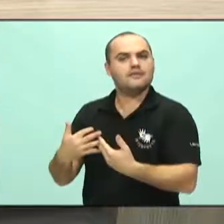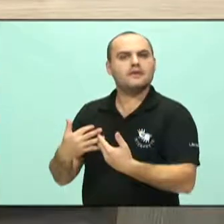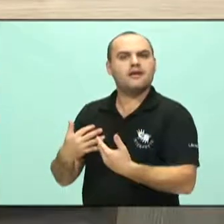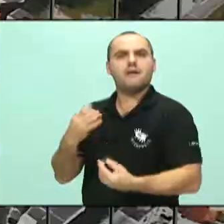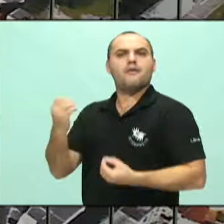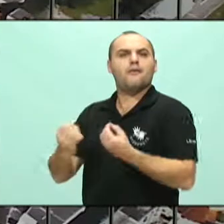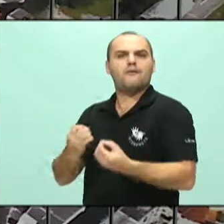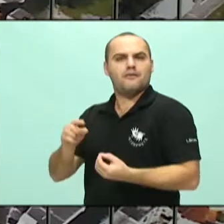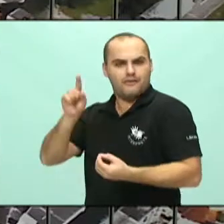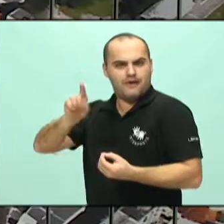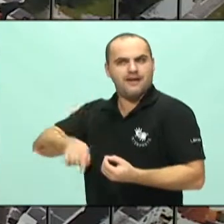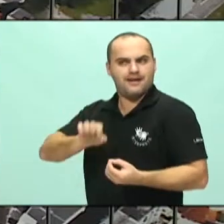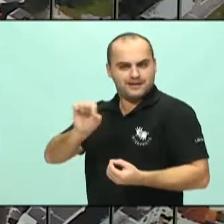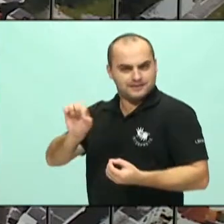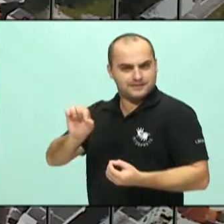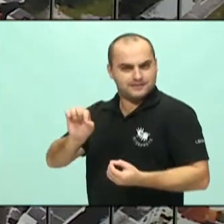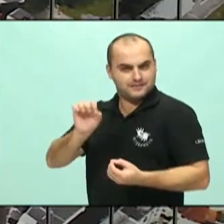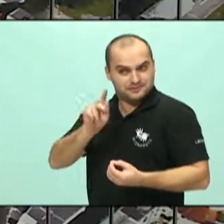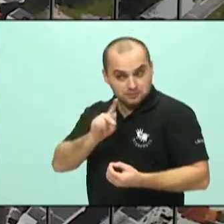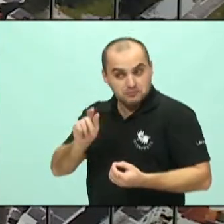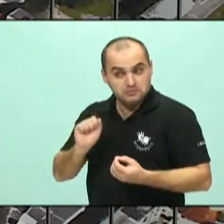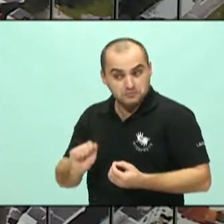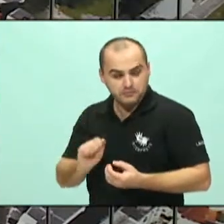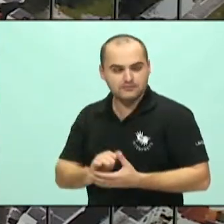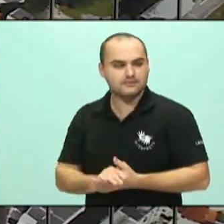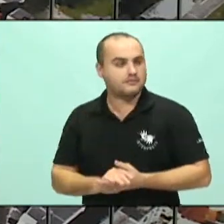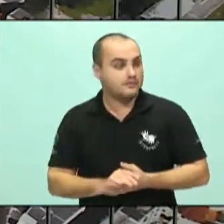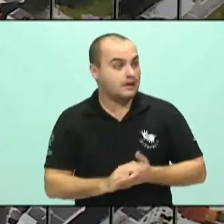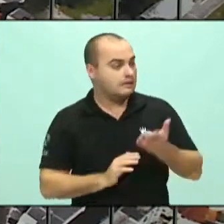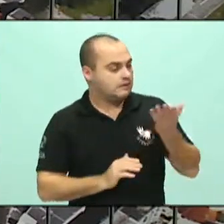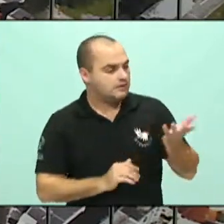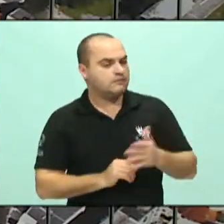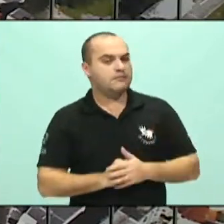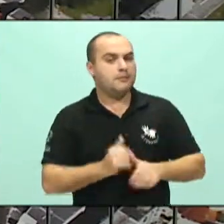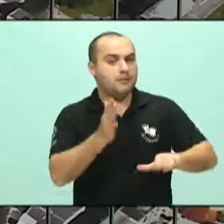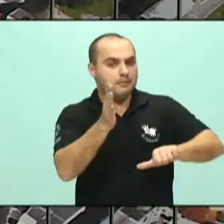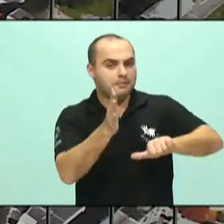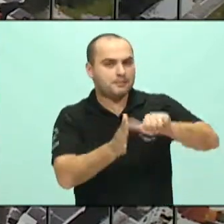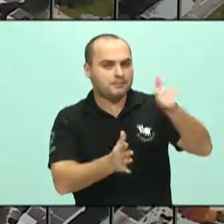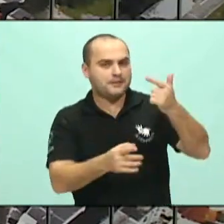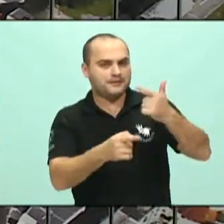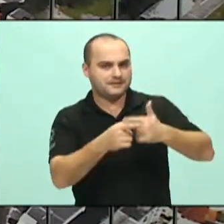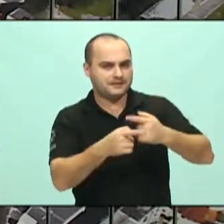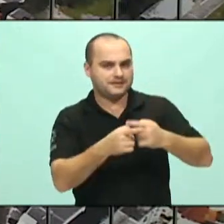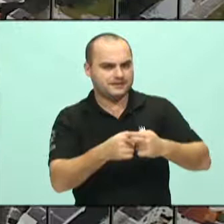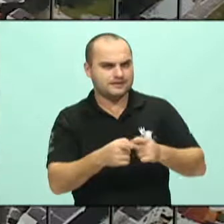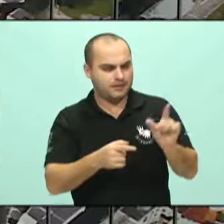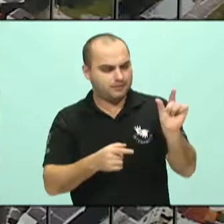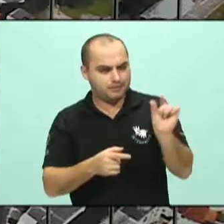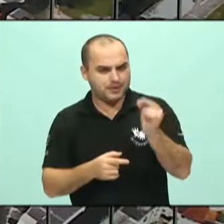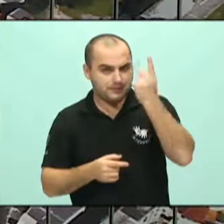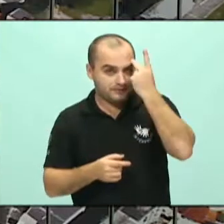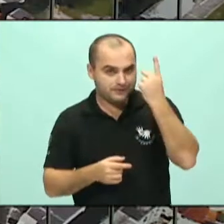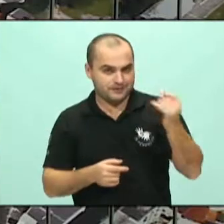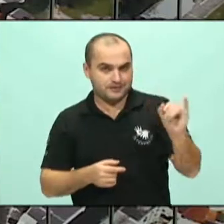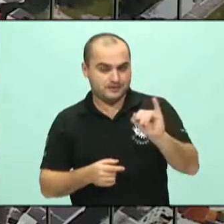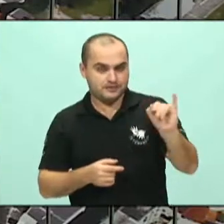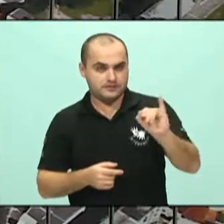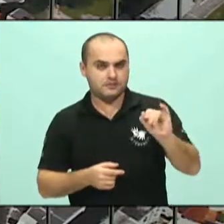professor? Então, quando eu lancei a primeira edição do livro A Pequena História de Itajaí,